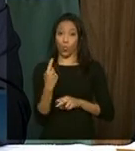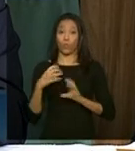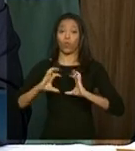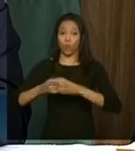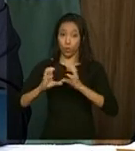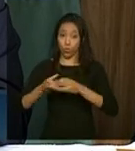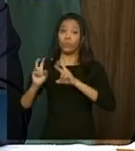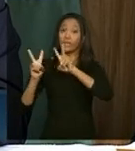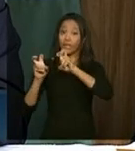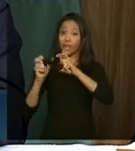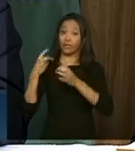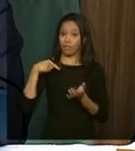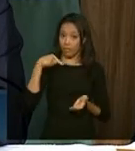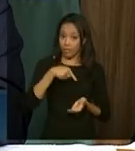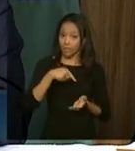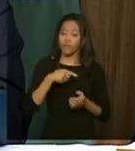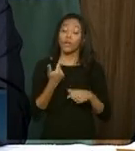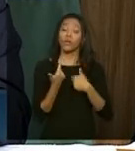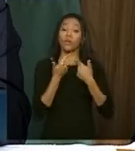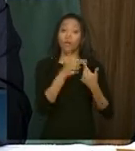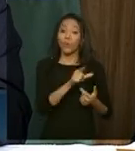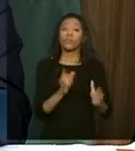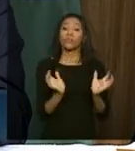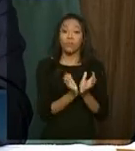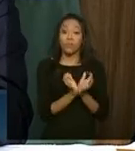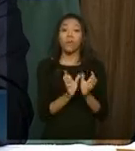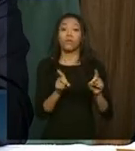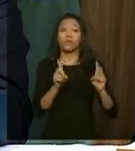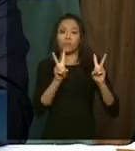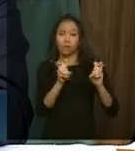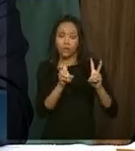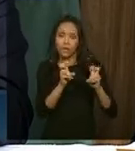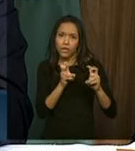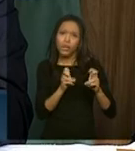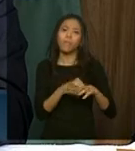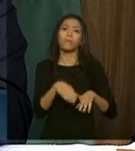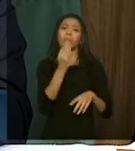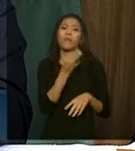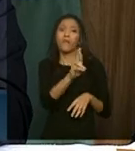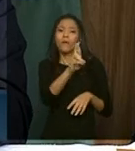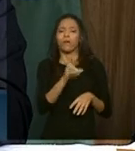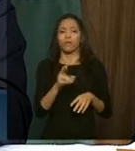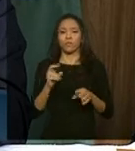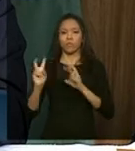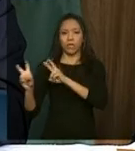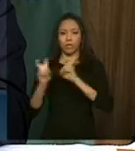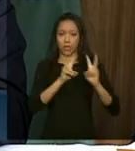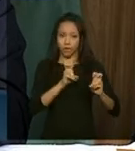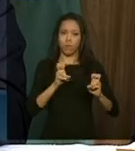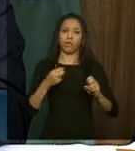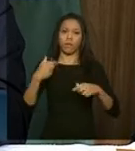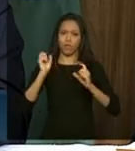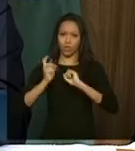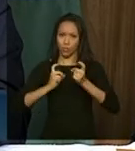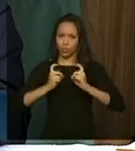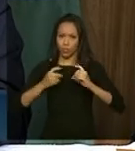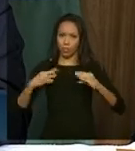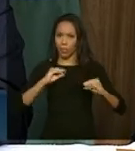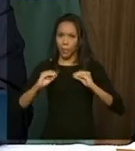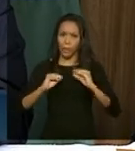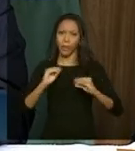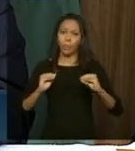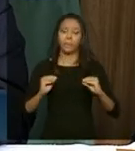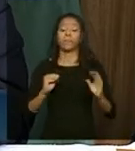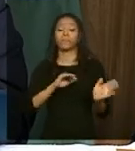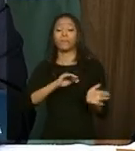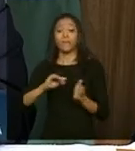o outro das ferrovias. Nós já entregamos 2 mil quilômetros, mas nós precisamos avançar as parcerias públicas-privadas. O